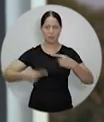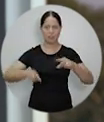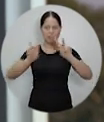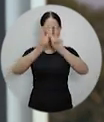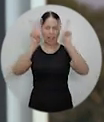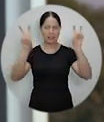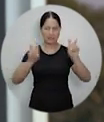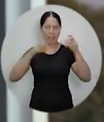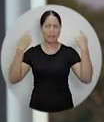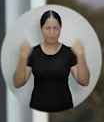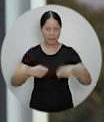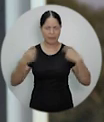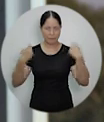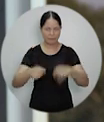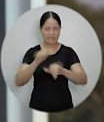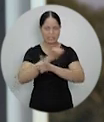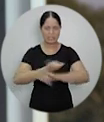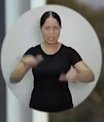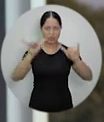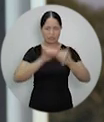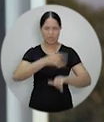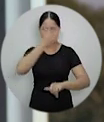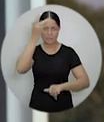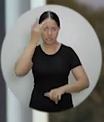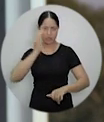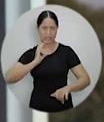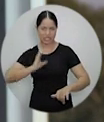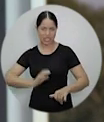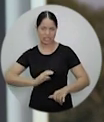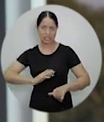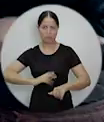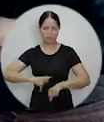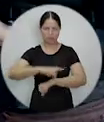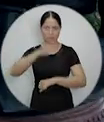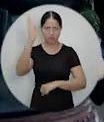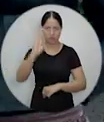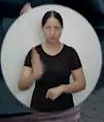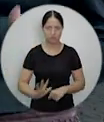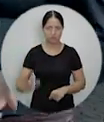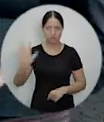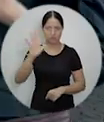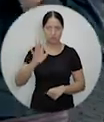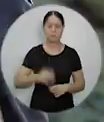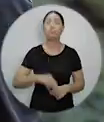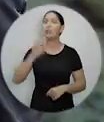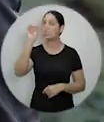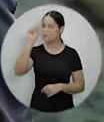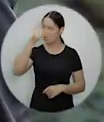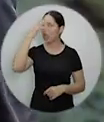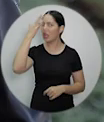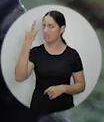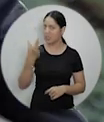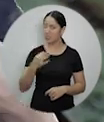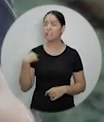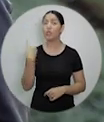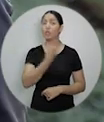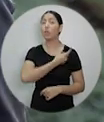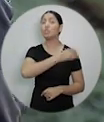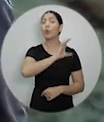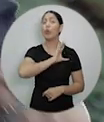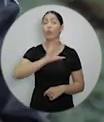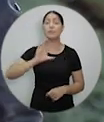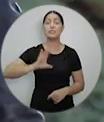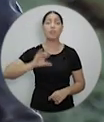falar que nasceu de uma necessidade das cidadãs e dos cidadãos brasileiros? Com certeza. Na nossa comissão, a gente